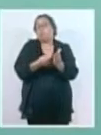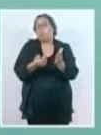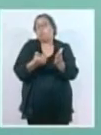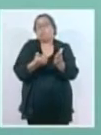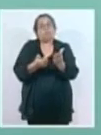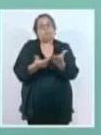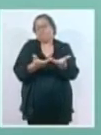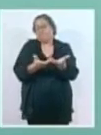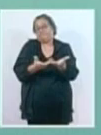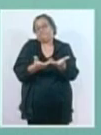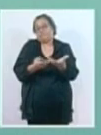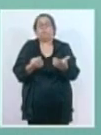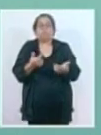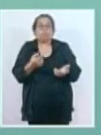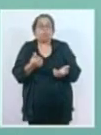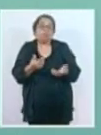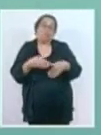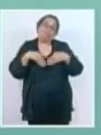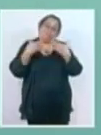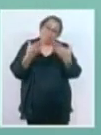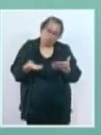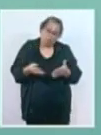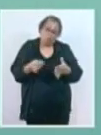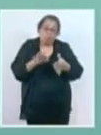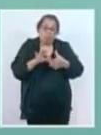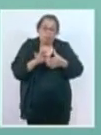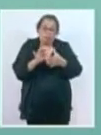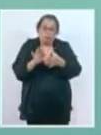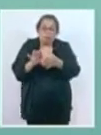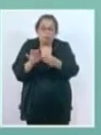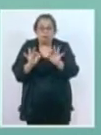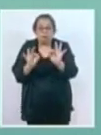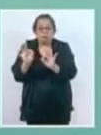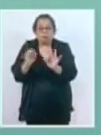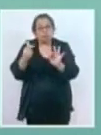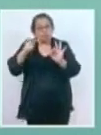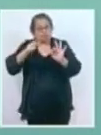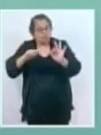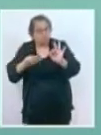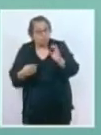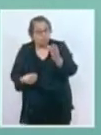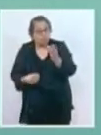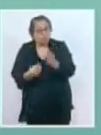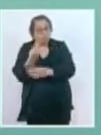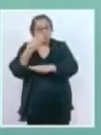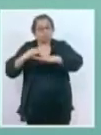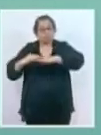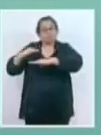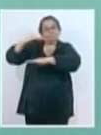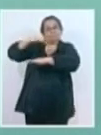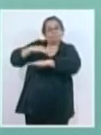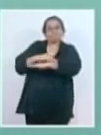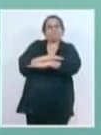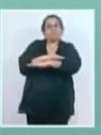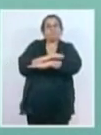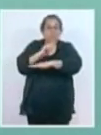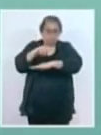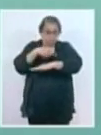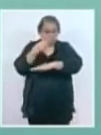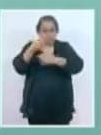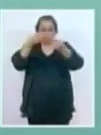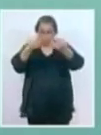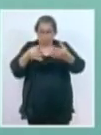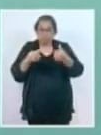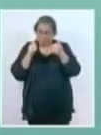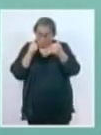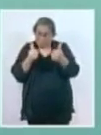da implantação. Então, redirecionei essa emenda para a implantação de redutores de velocidade, que daqui a pouquinho você Isso. vai falar,